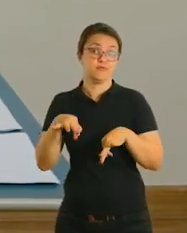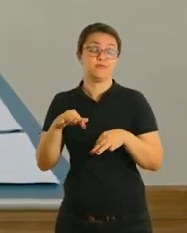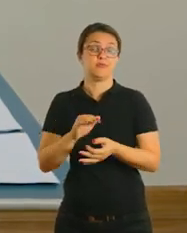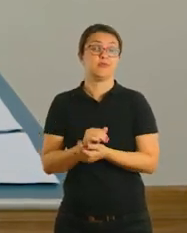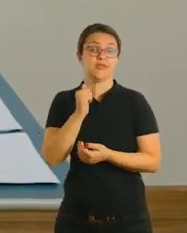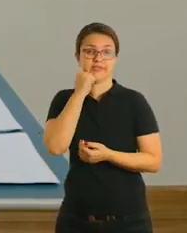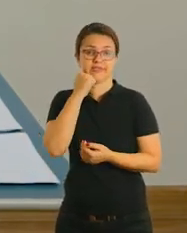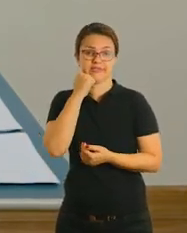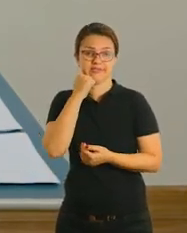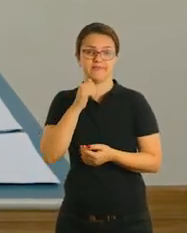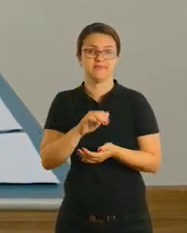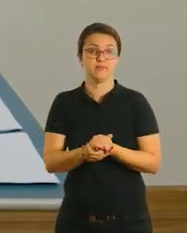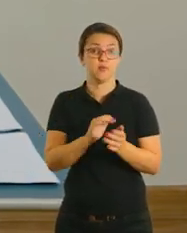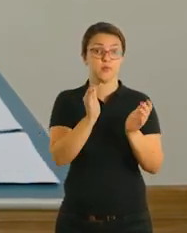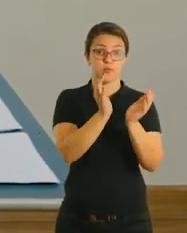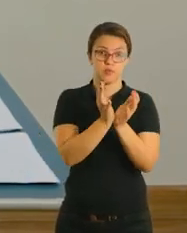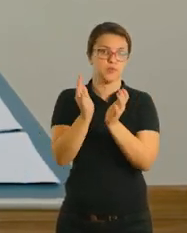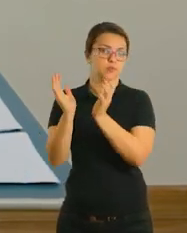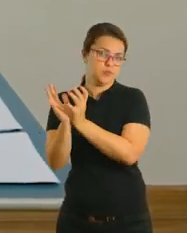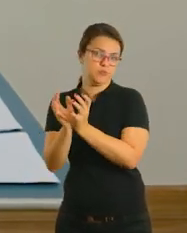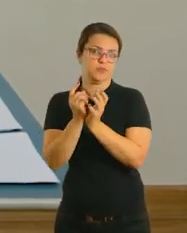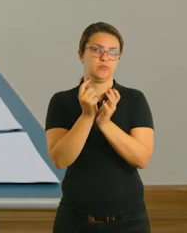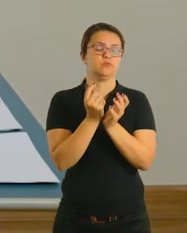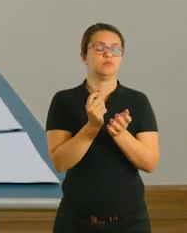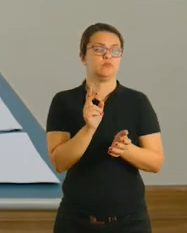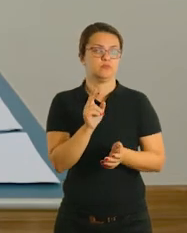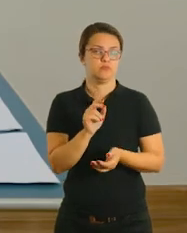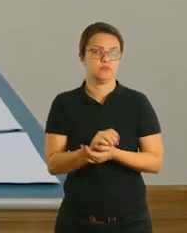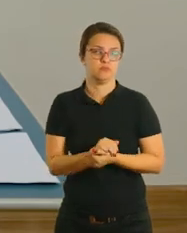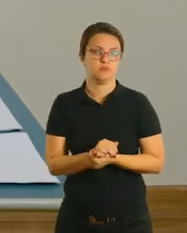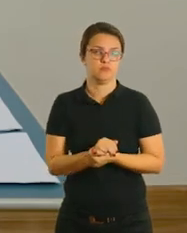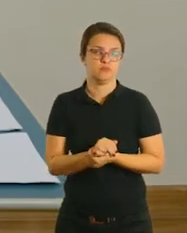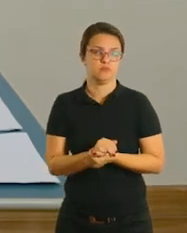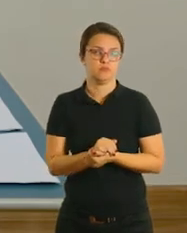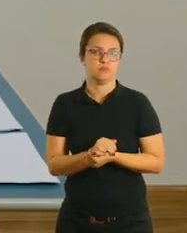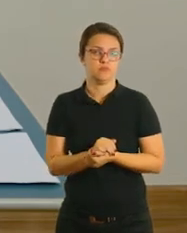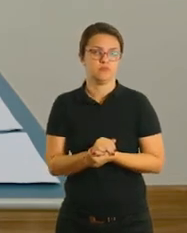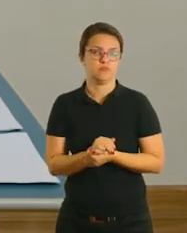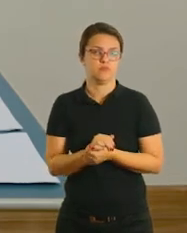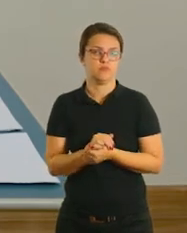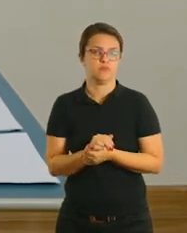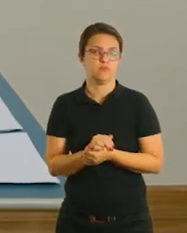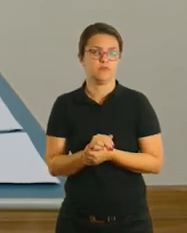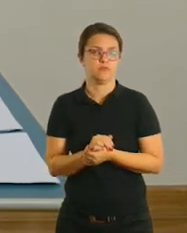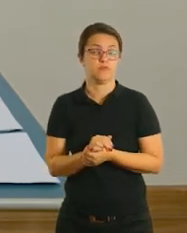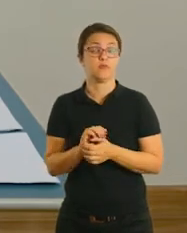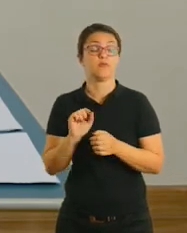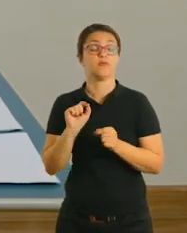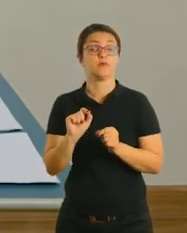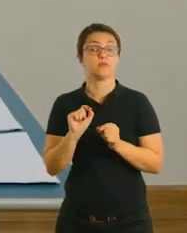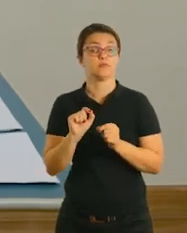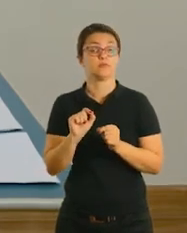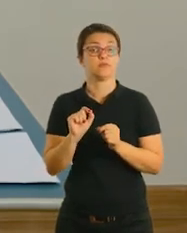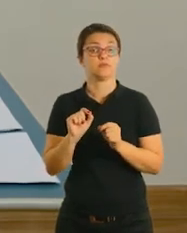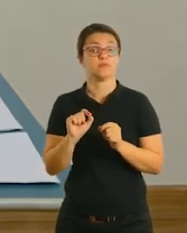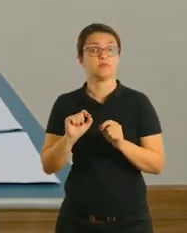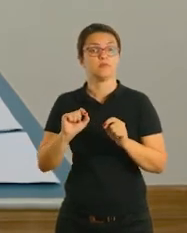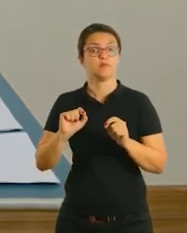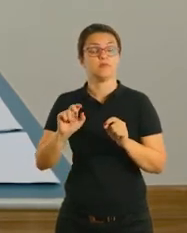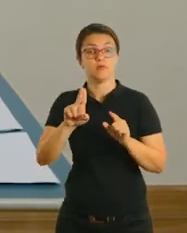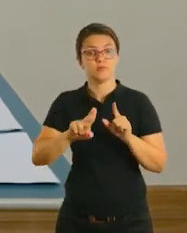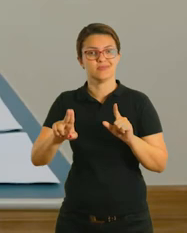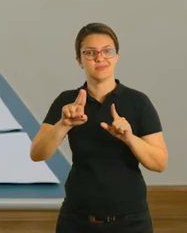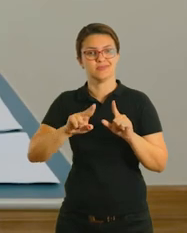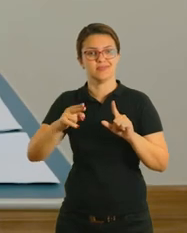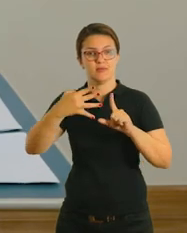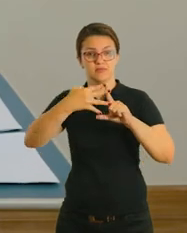na disciplina de ciências, para ambos os termos, termo 1 e termo 2, nós vamos trabalhar com a pirâmide alimentar, que é esta